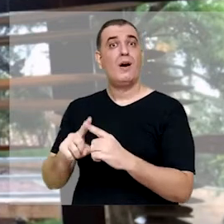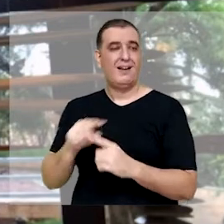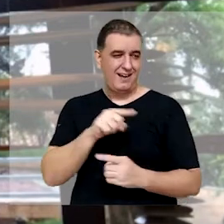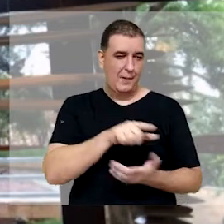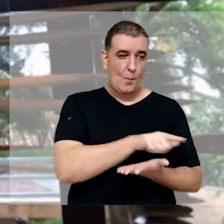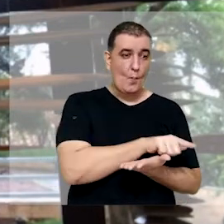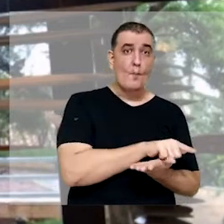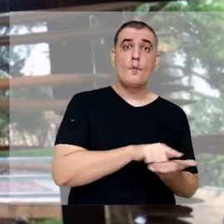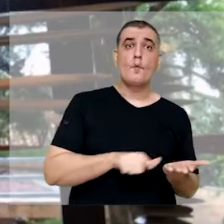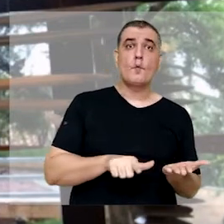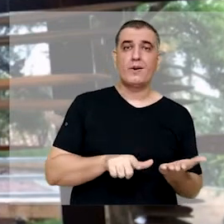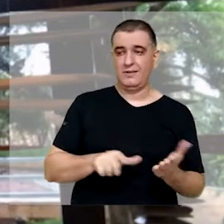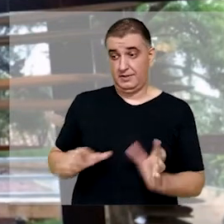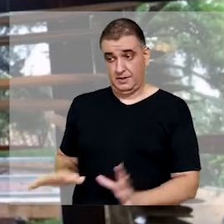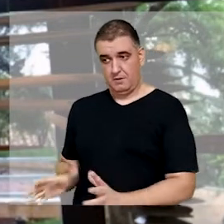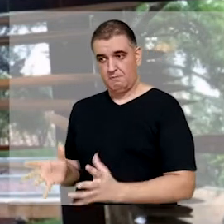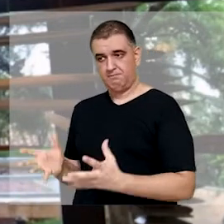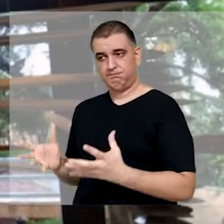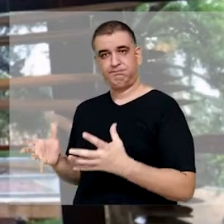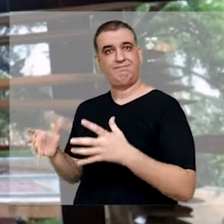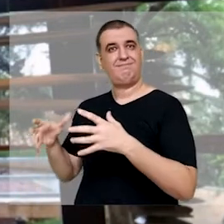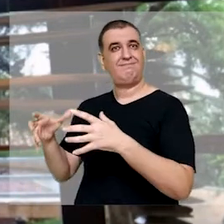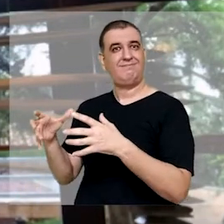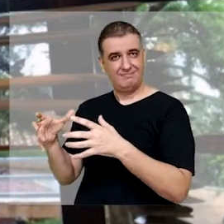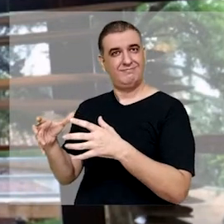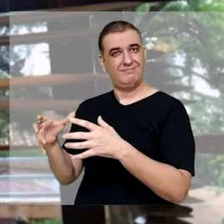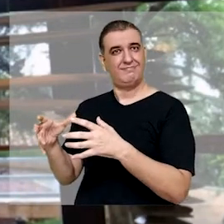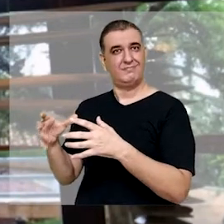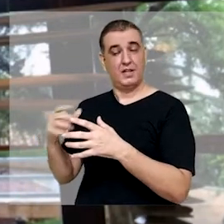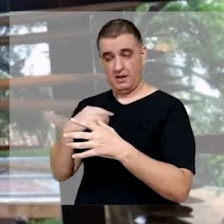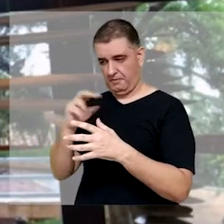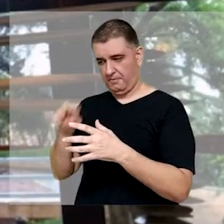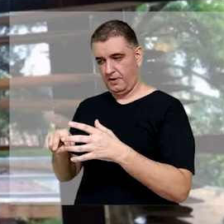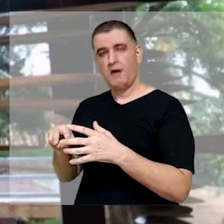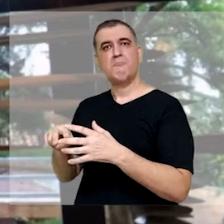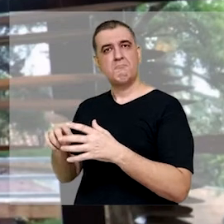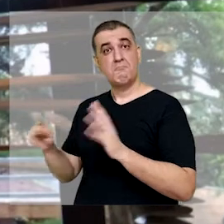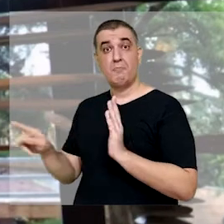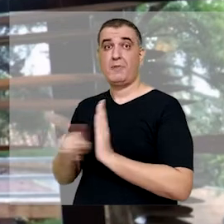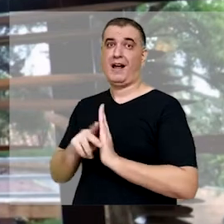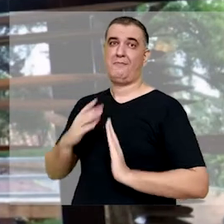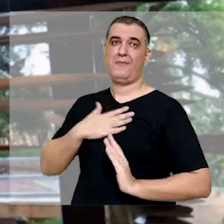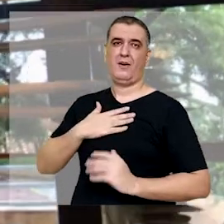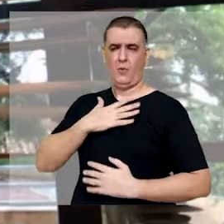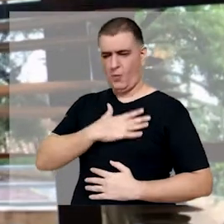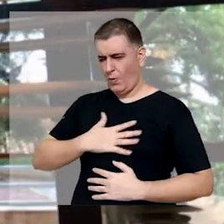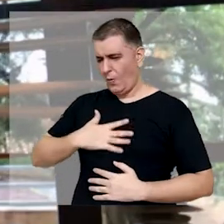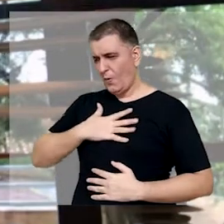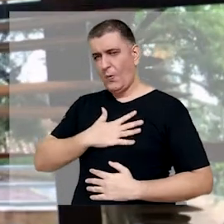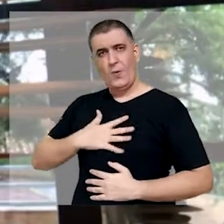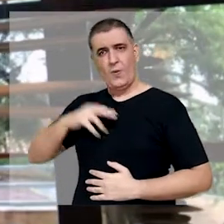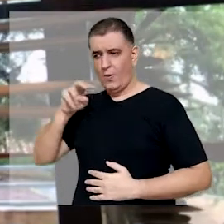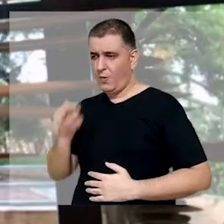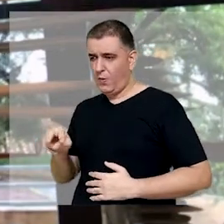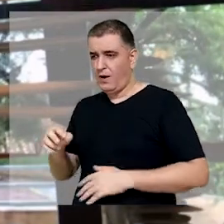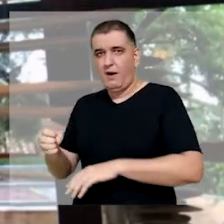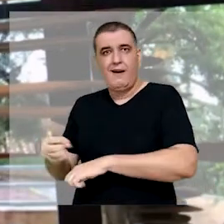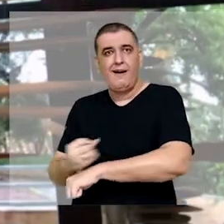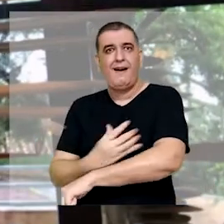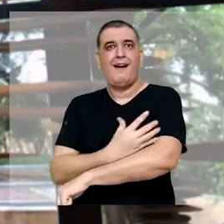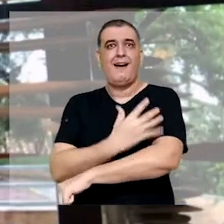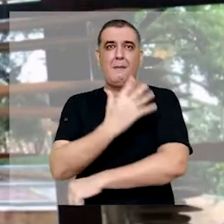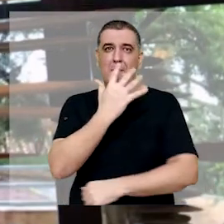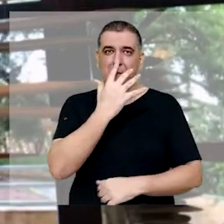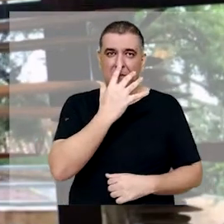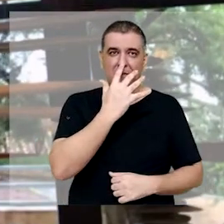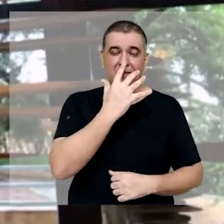ocupação do espaço, era como uma ocupação de um espaço meu. Tive uma formação bacana